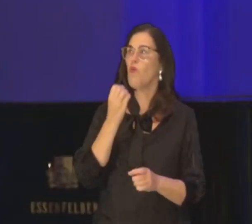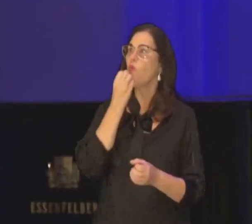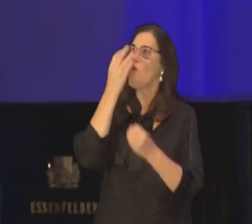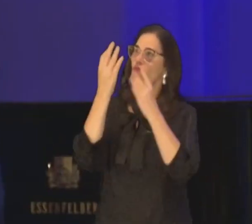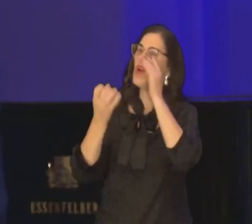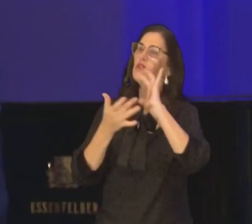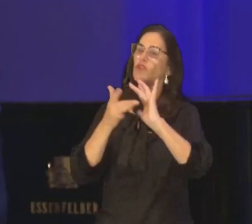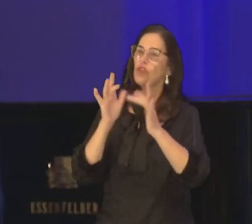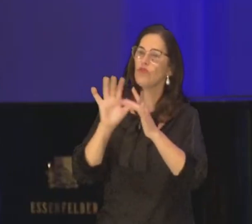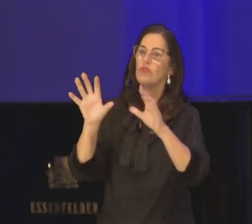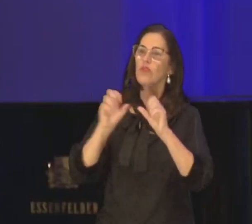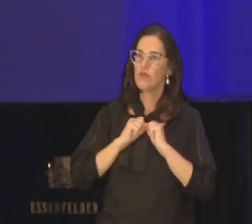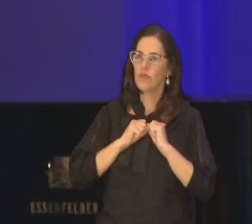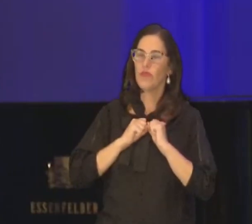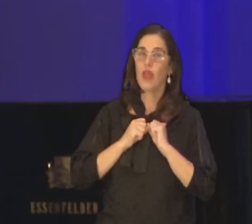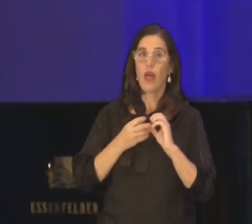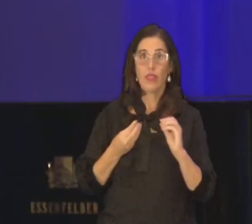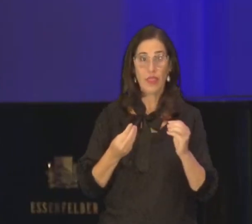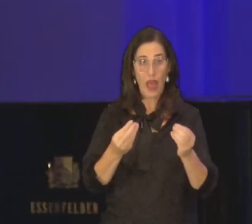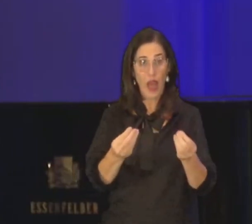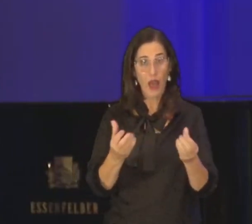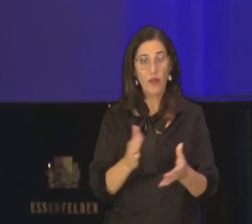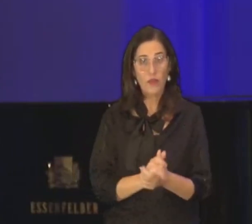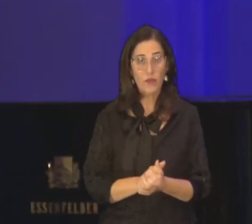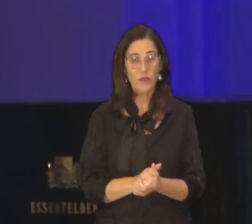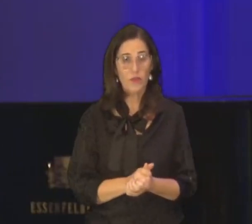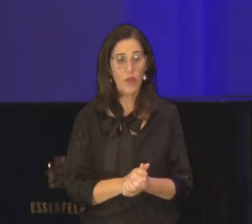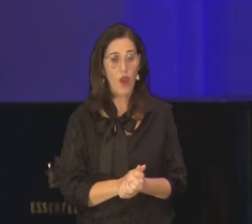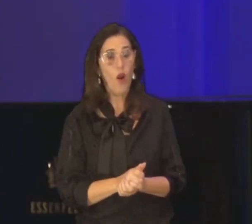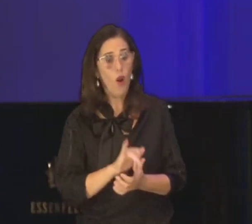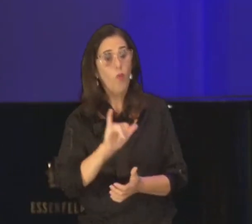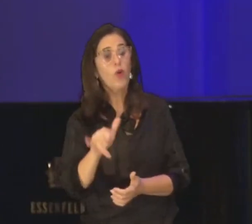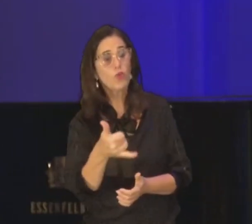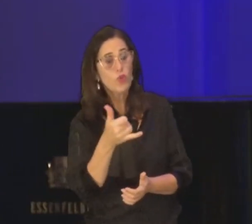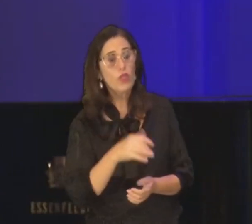Quando a ele foi oferecida a oportunidade pelo procônsul romano,